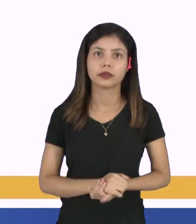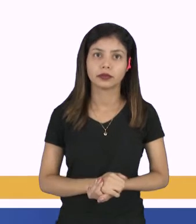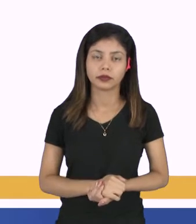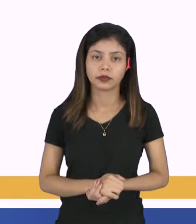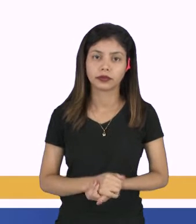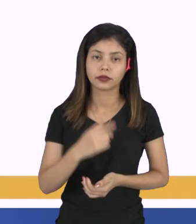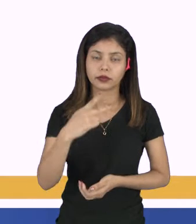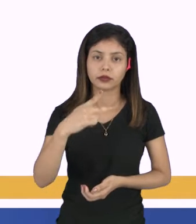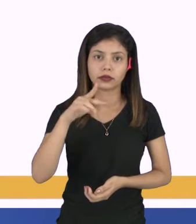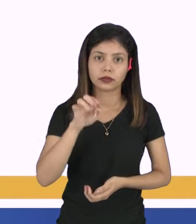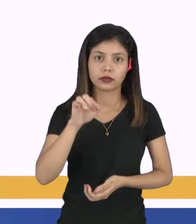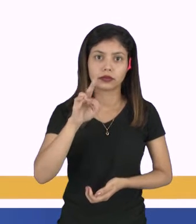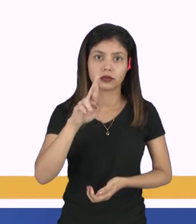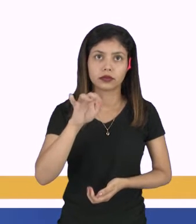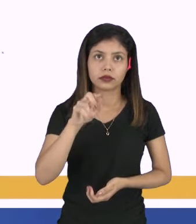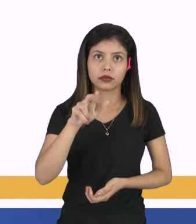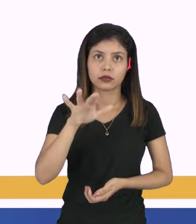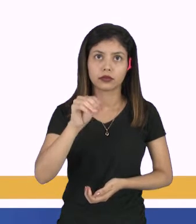polígono é um